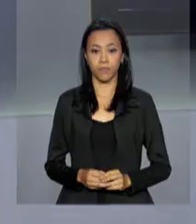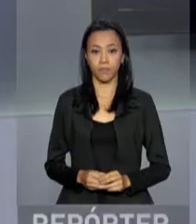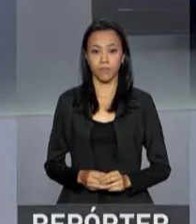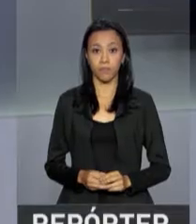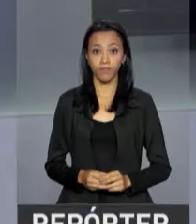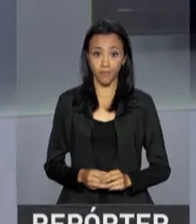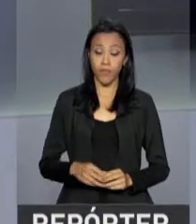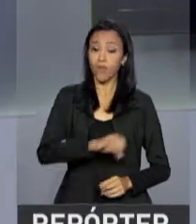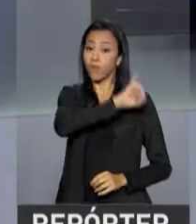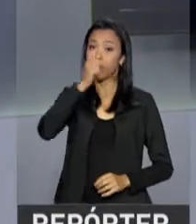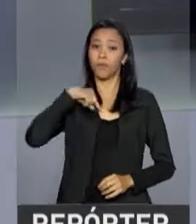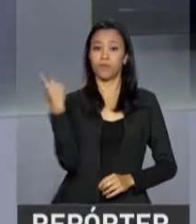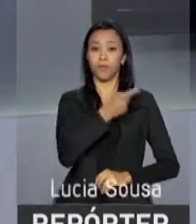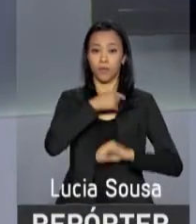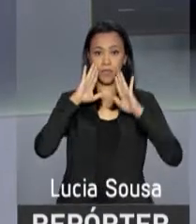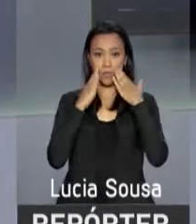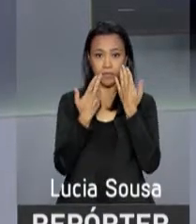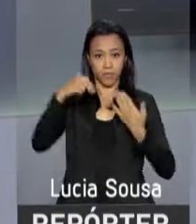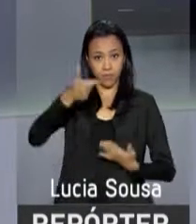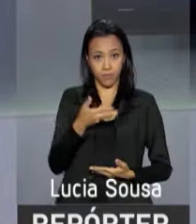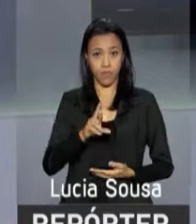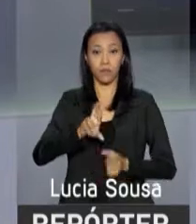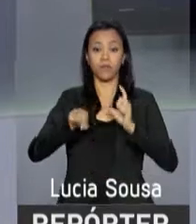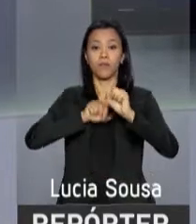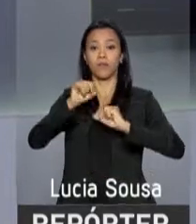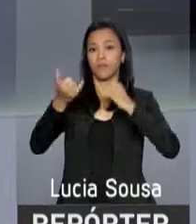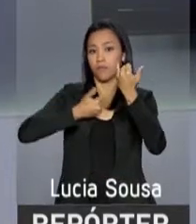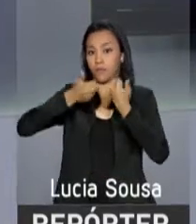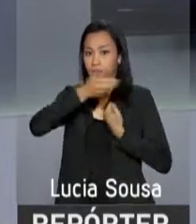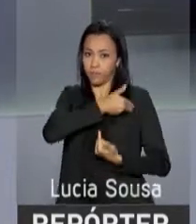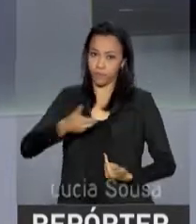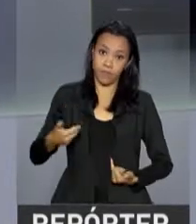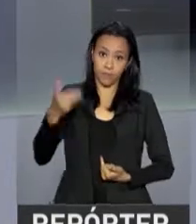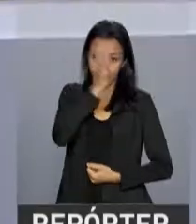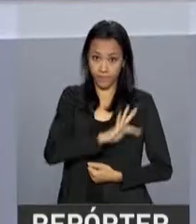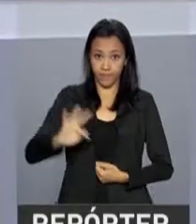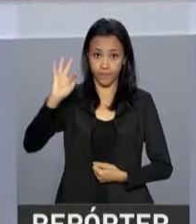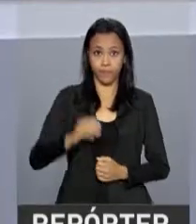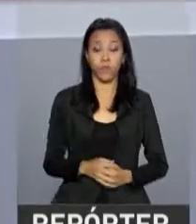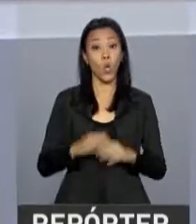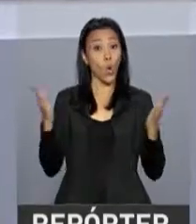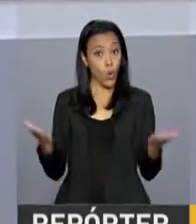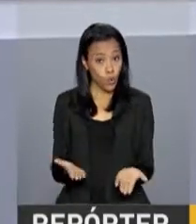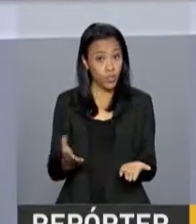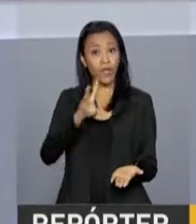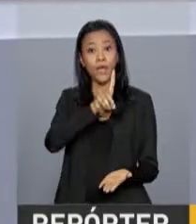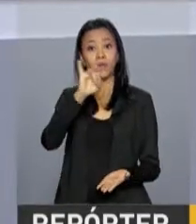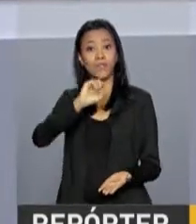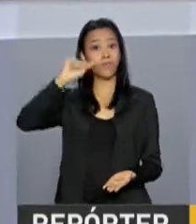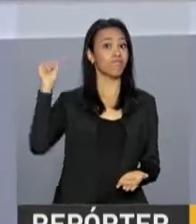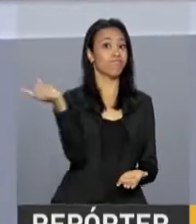o la no ar mais uma edição do repórter nbr as notícias do governo federal hoje é o dia internacional